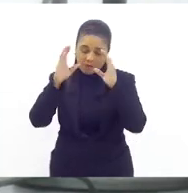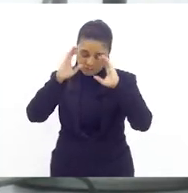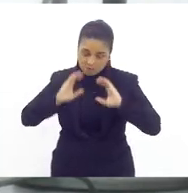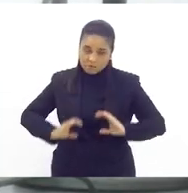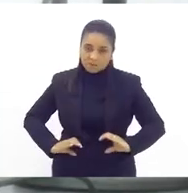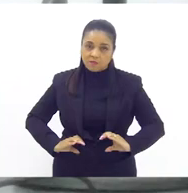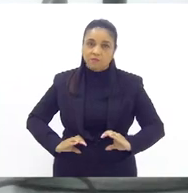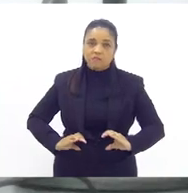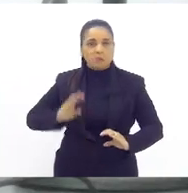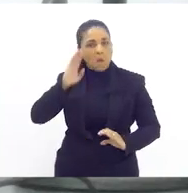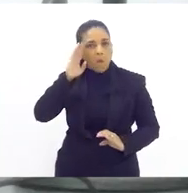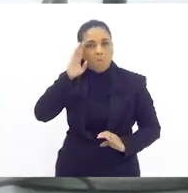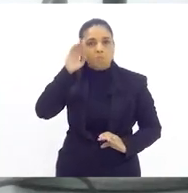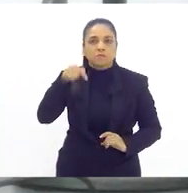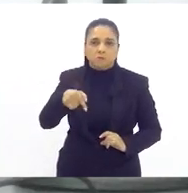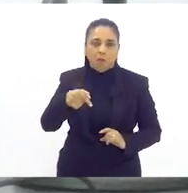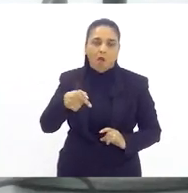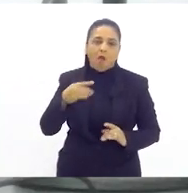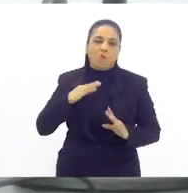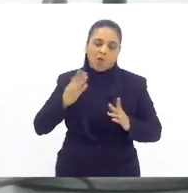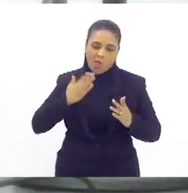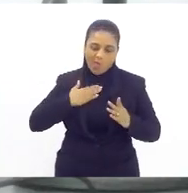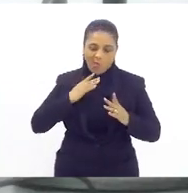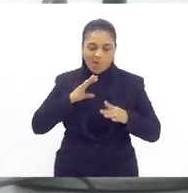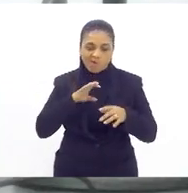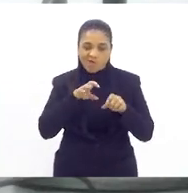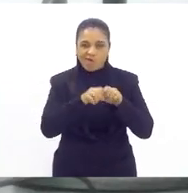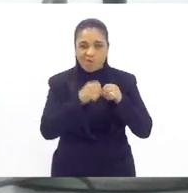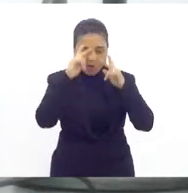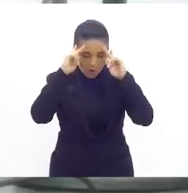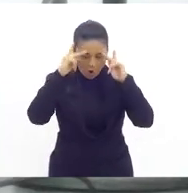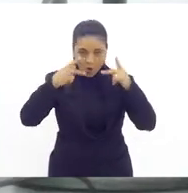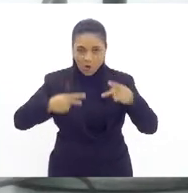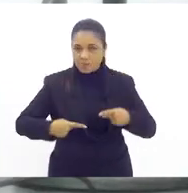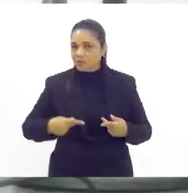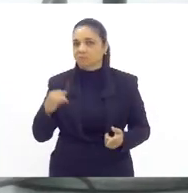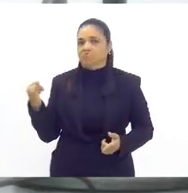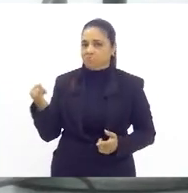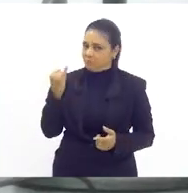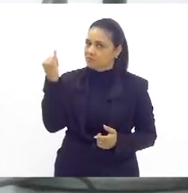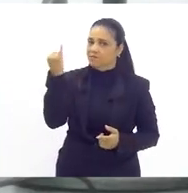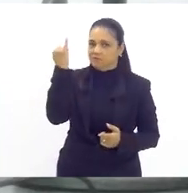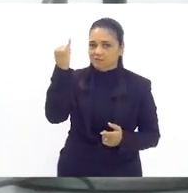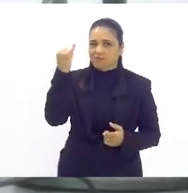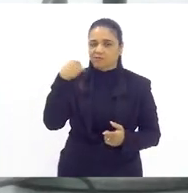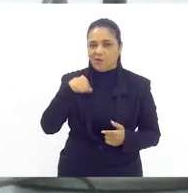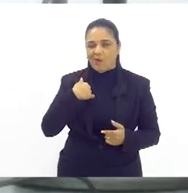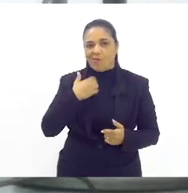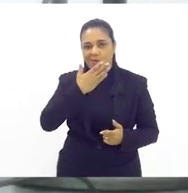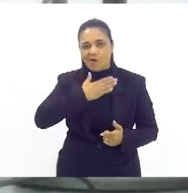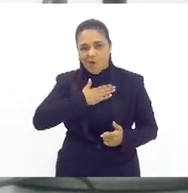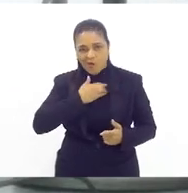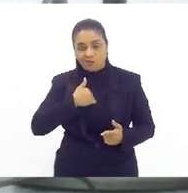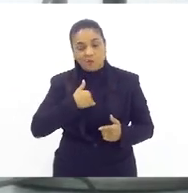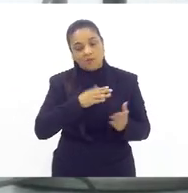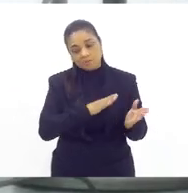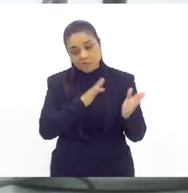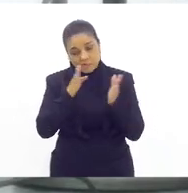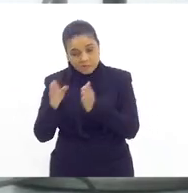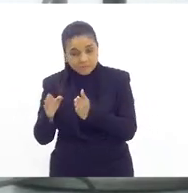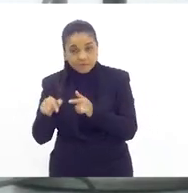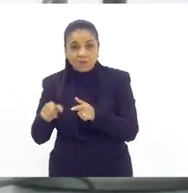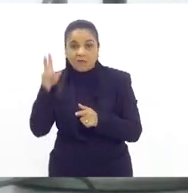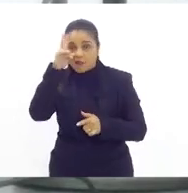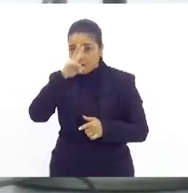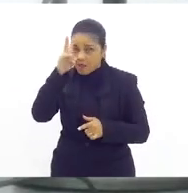uma concepção humanista que sou das mais importantes mas esse lado também é precisa ser dito e lembrado